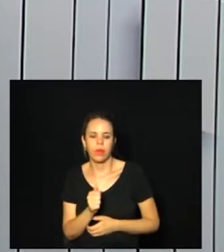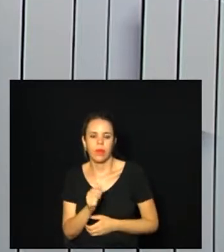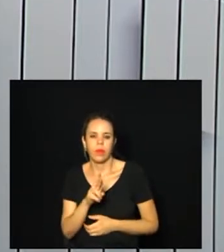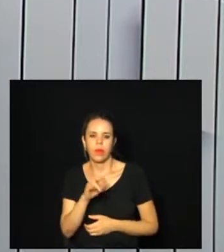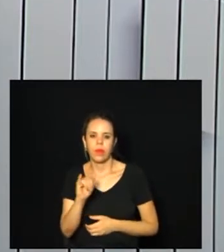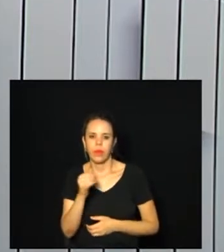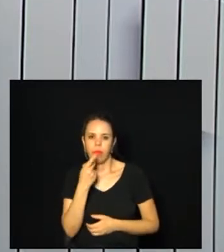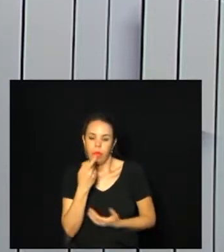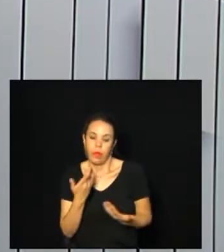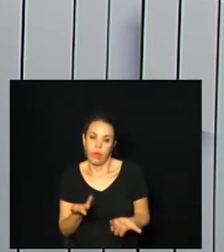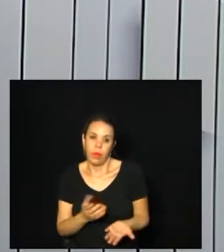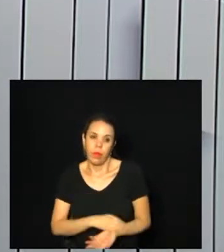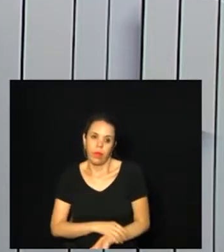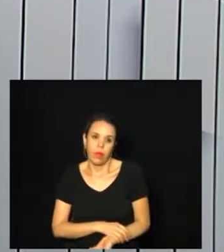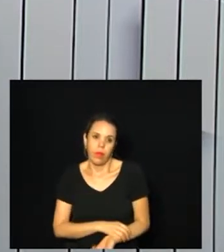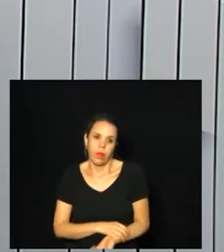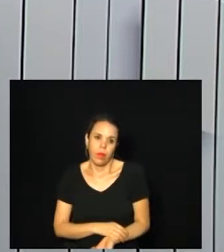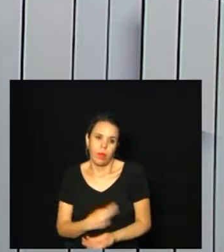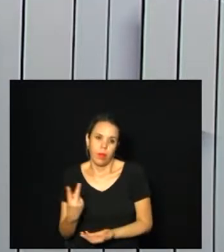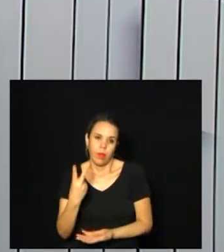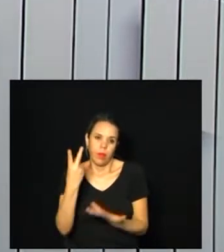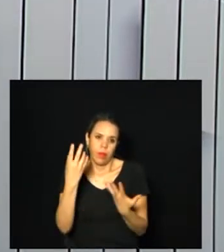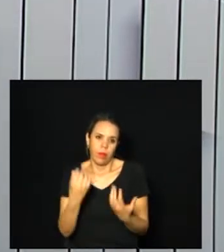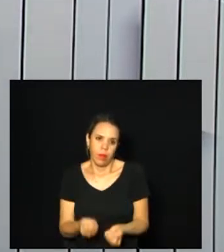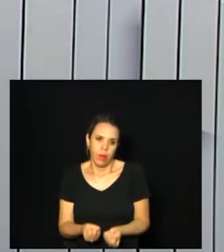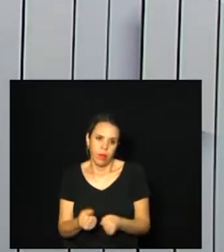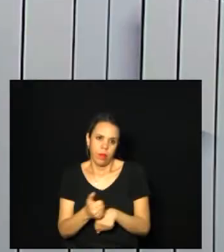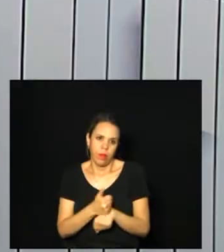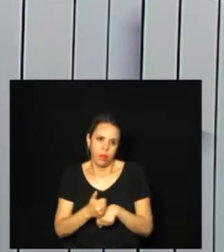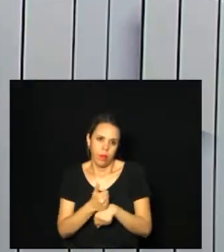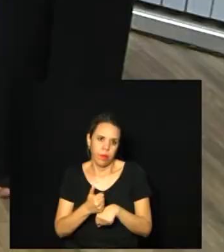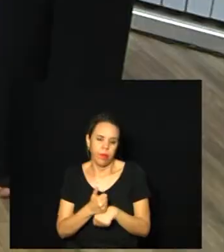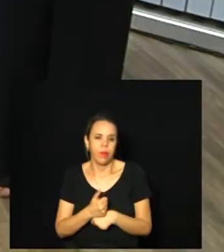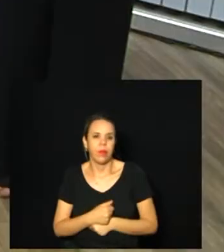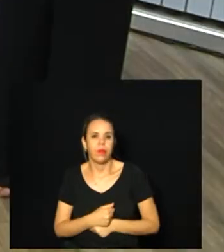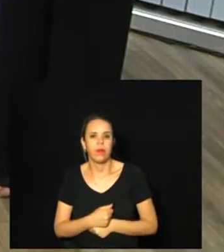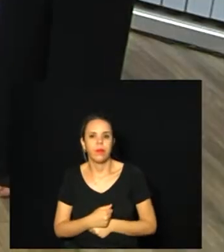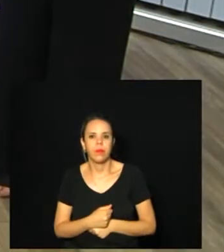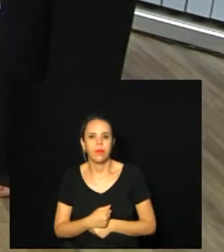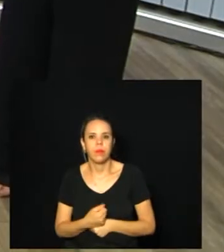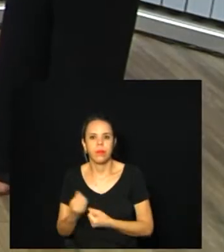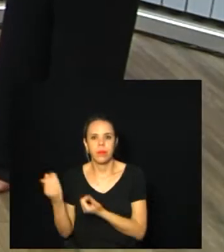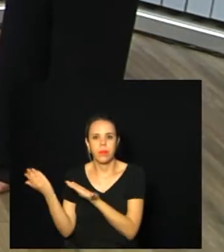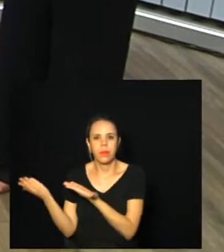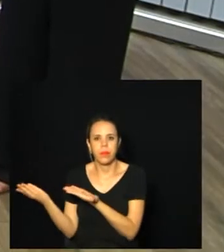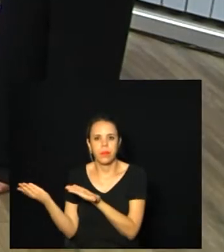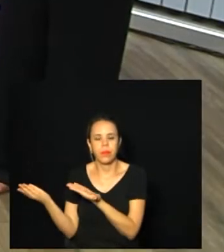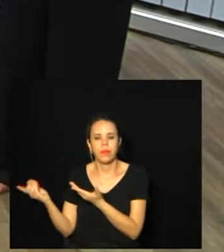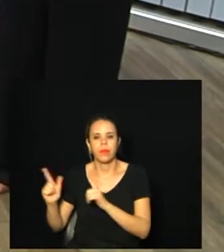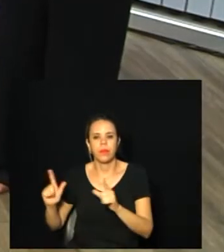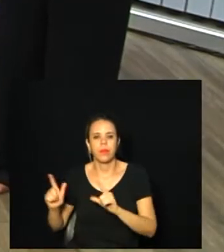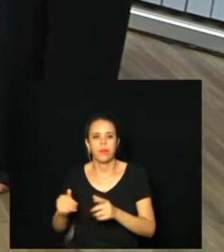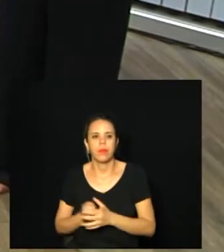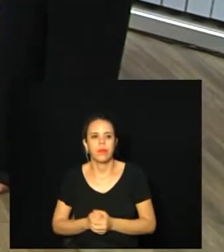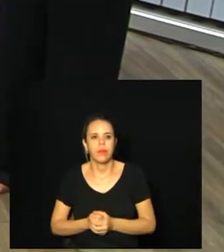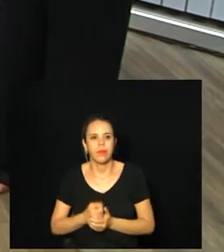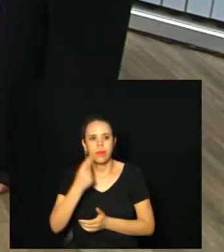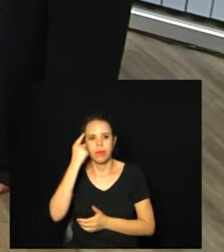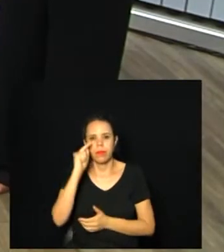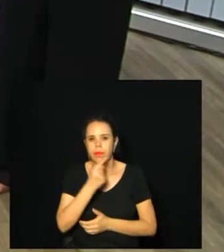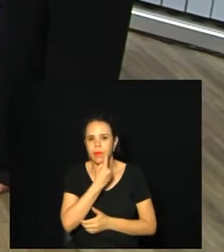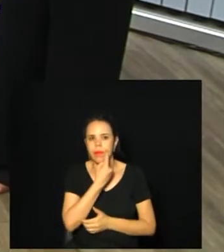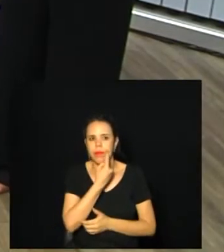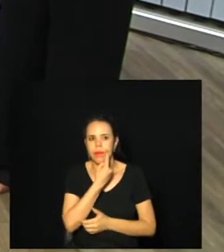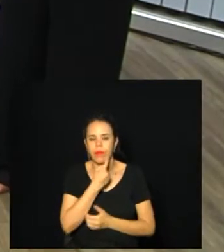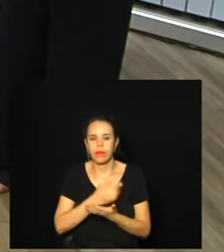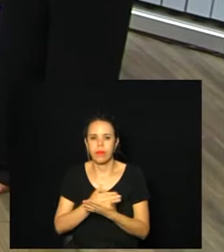Raí, mais reconhecimento desta profissão. Bom, já está aqui nos nossos estúdios a Mirna Abreu.